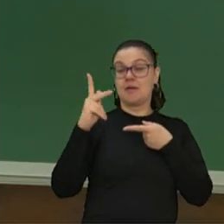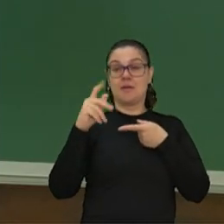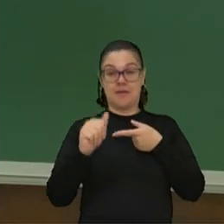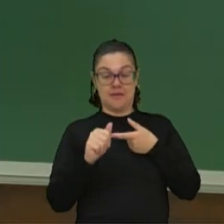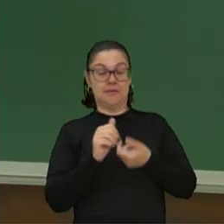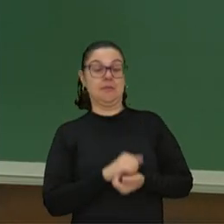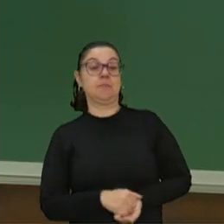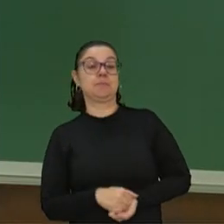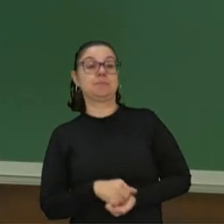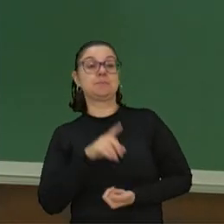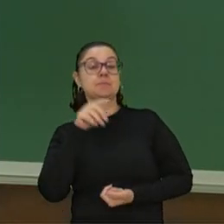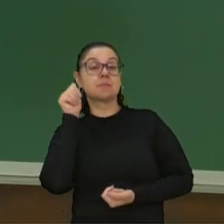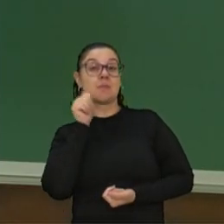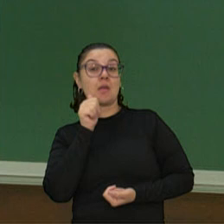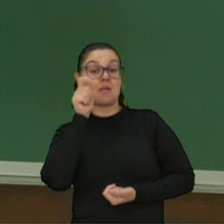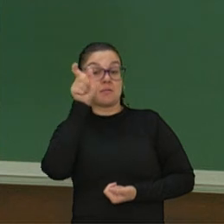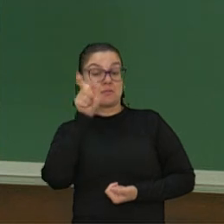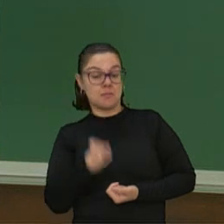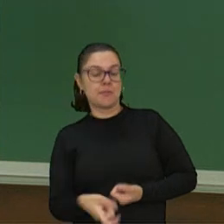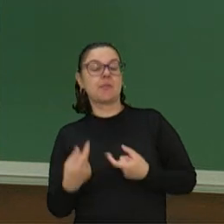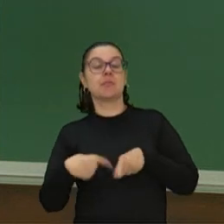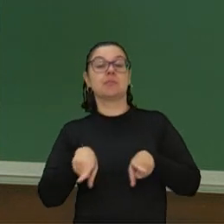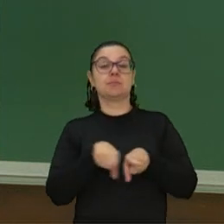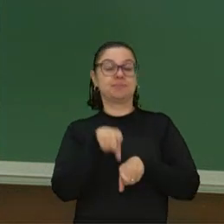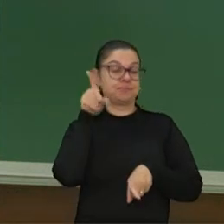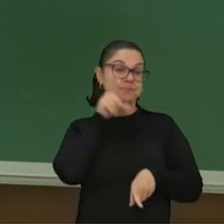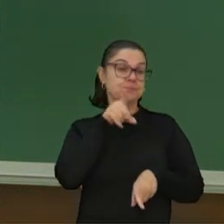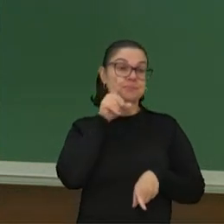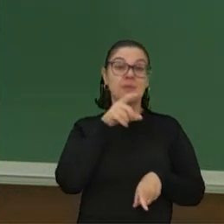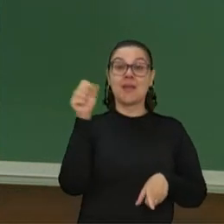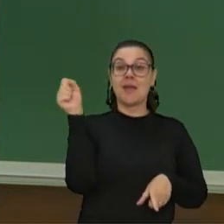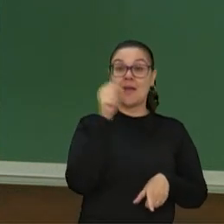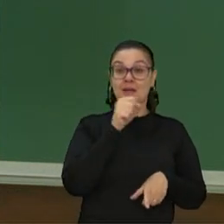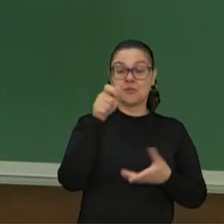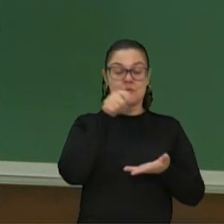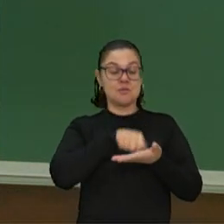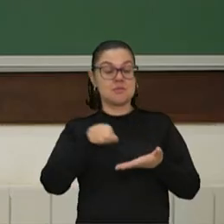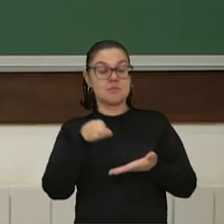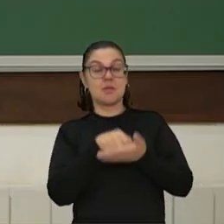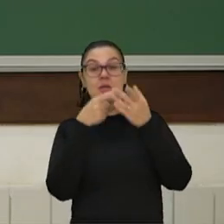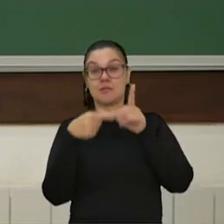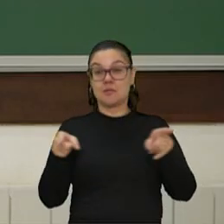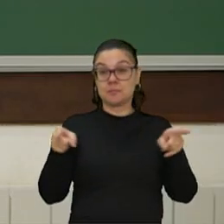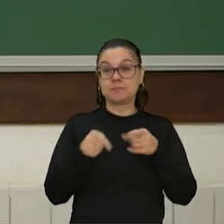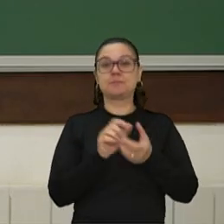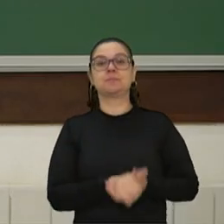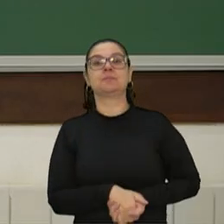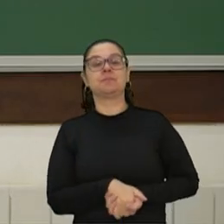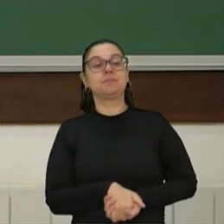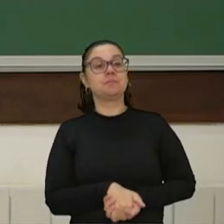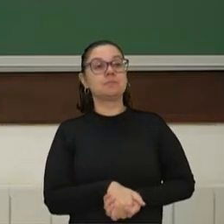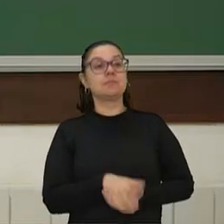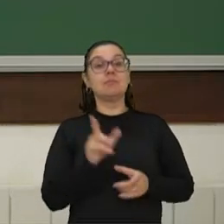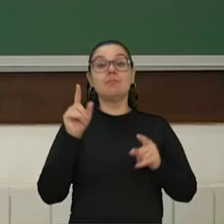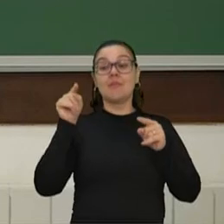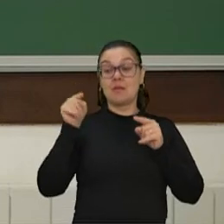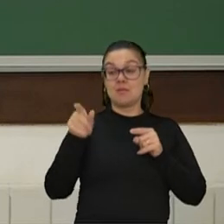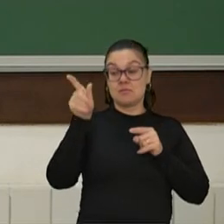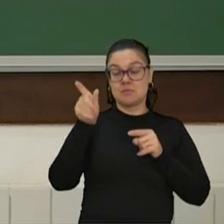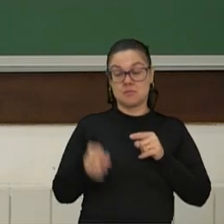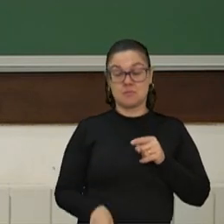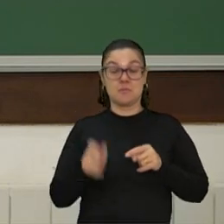Aretha Franklin, que foi uma americana, cantora e também escritora de música. E assim,